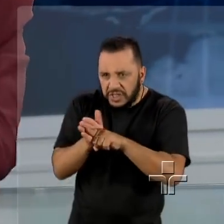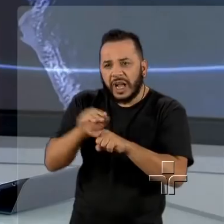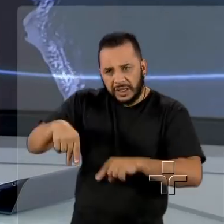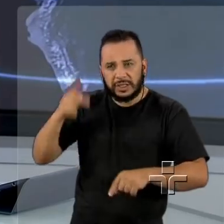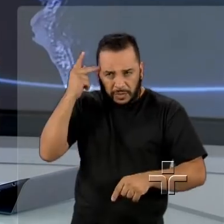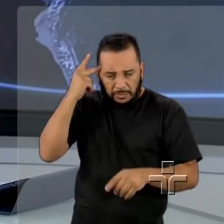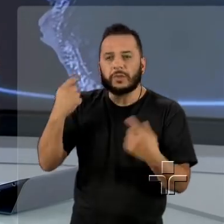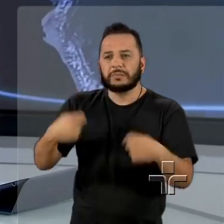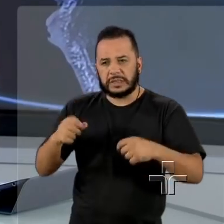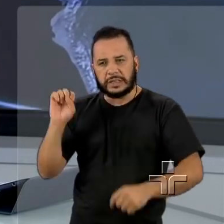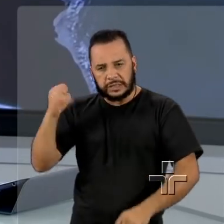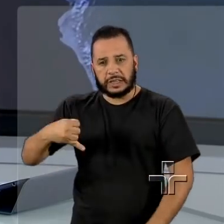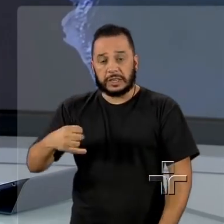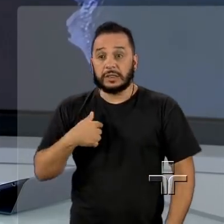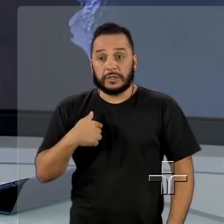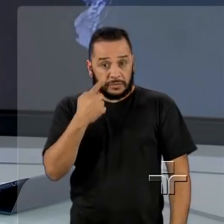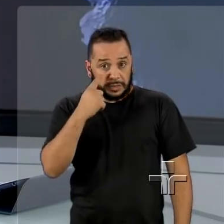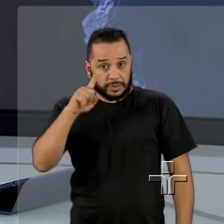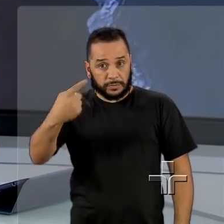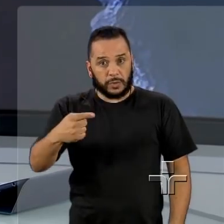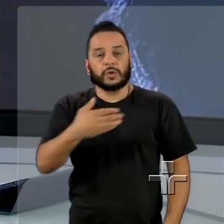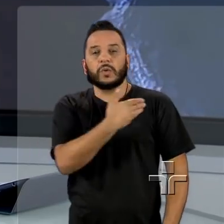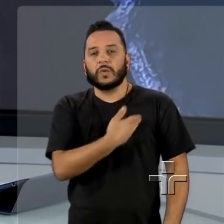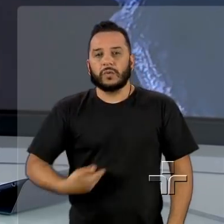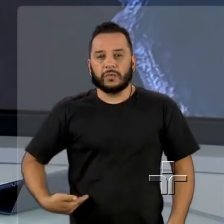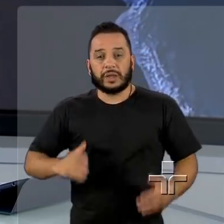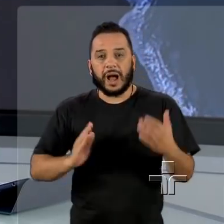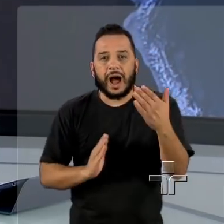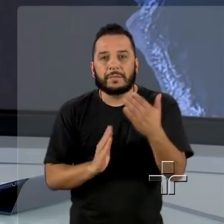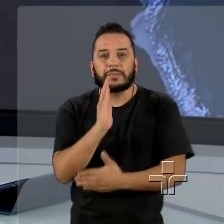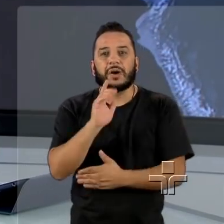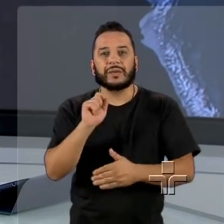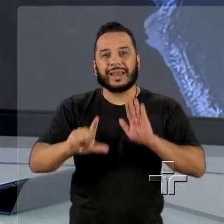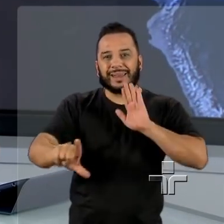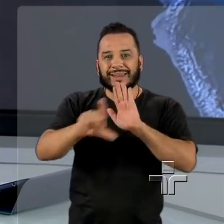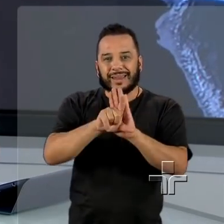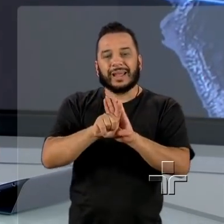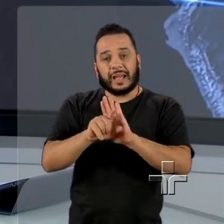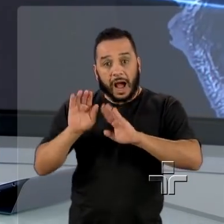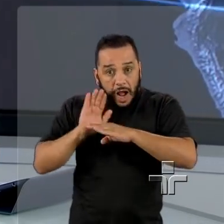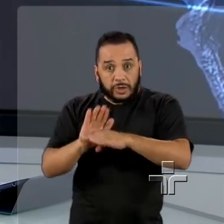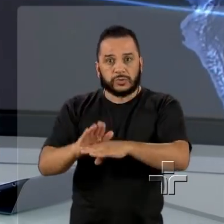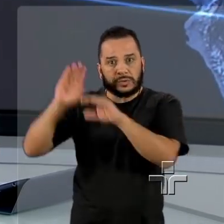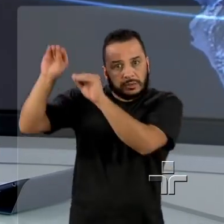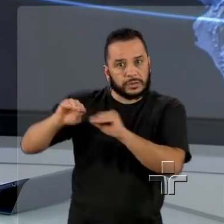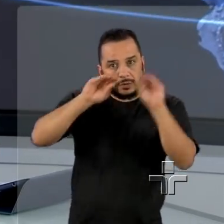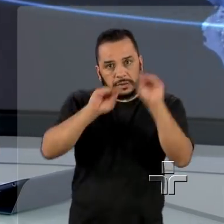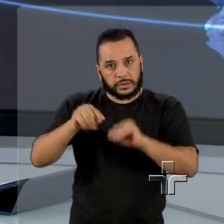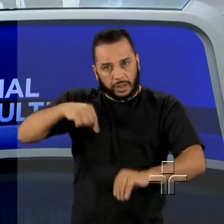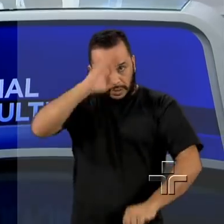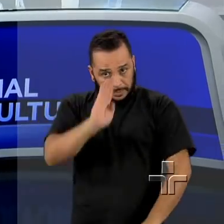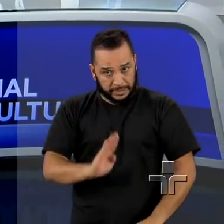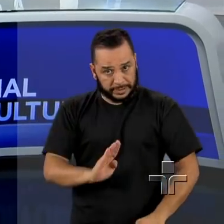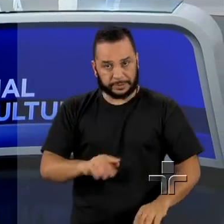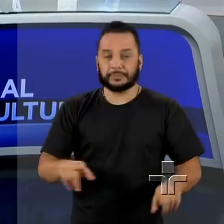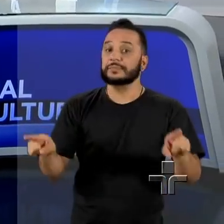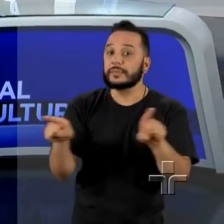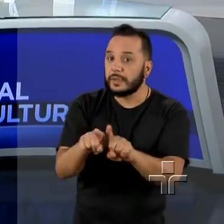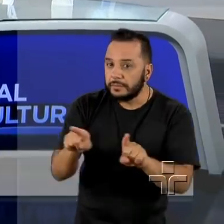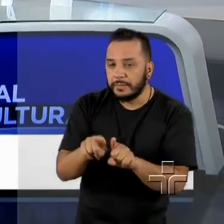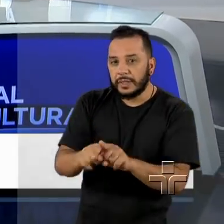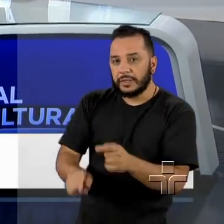suspeita de superfaturamento sendo investigada, então. Eu tenho a impressão que toda obra inacabada tem coisa. Porque uma obra que não